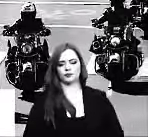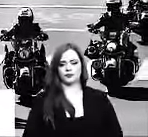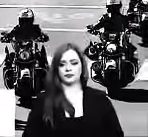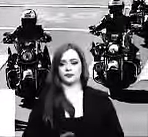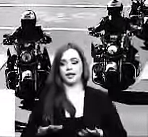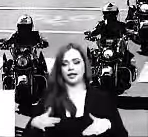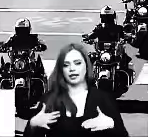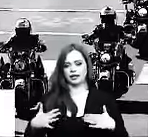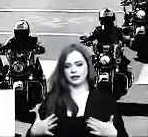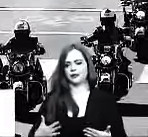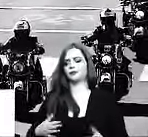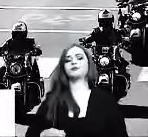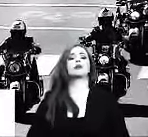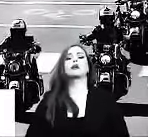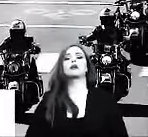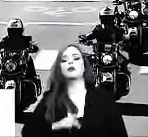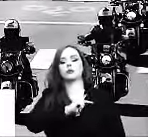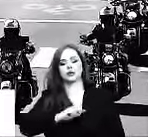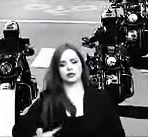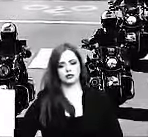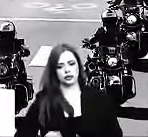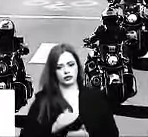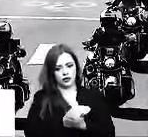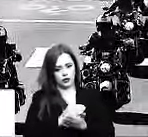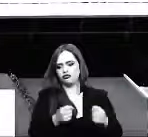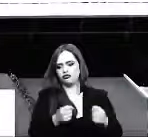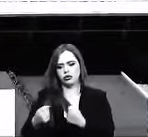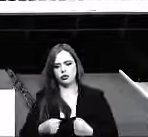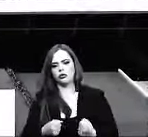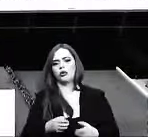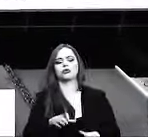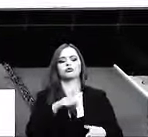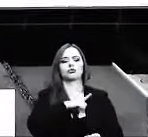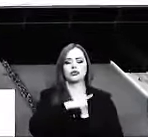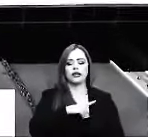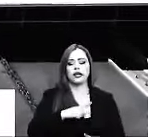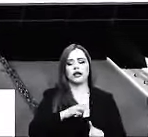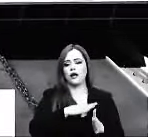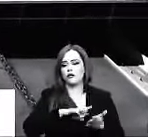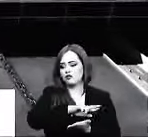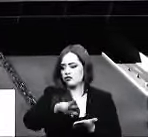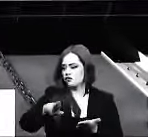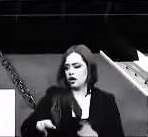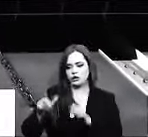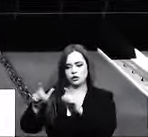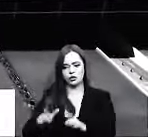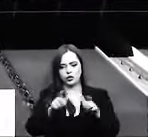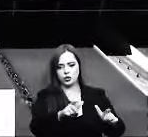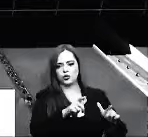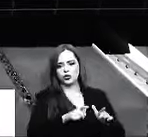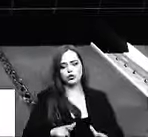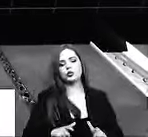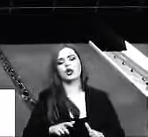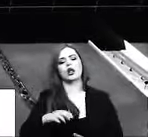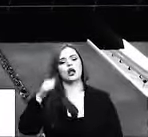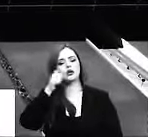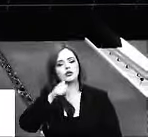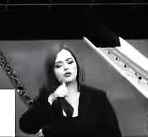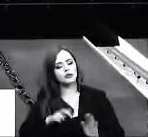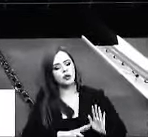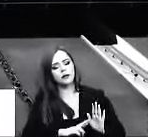triplicou. Dobrou e depois triplicou. Agora, a Miriam não concorda nem com o chefe. Não